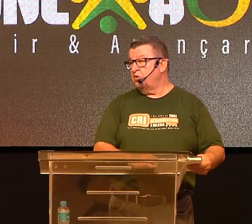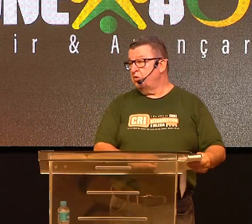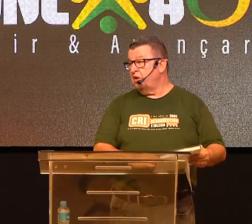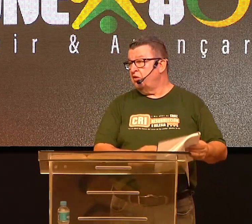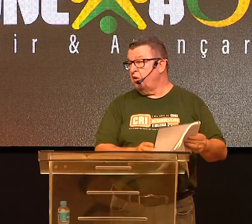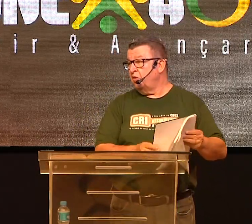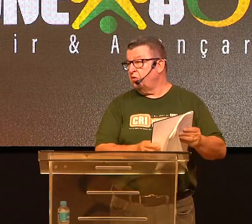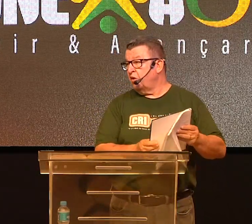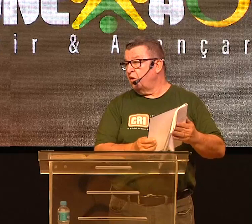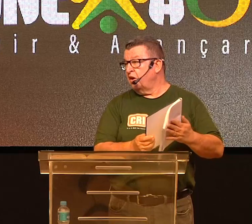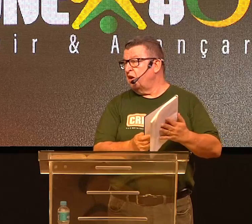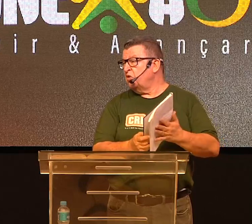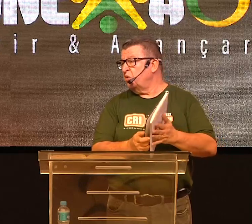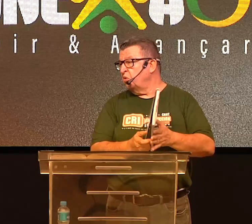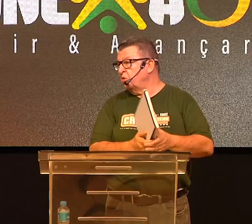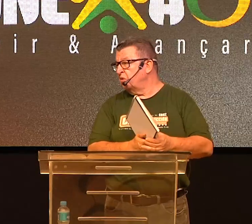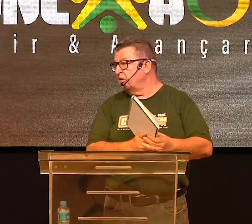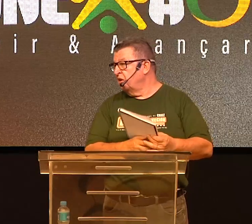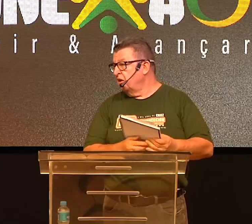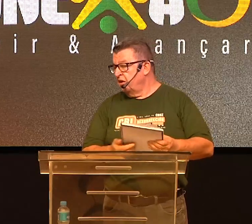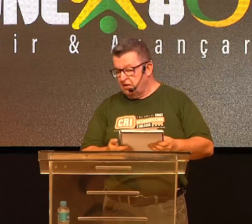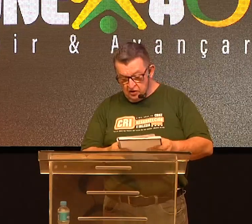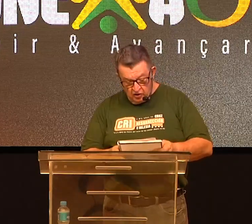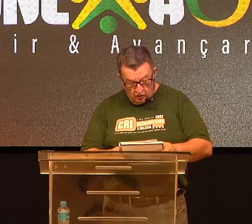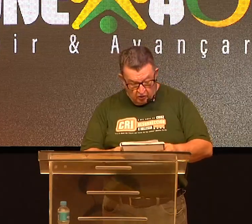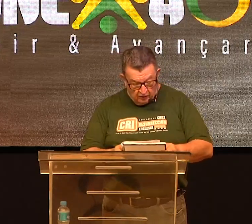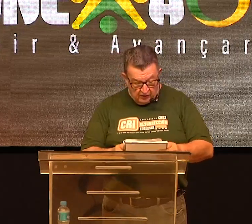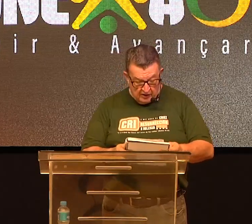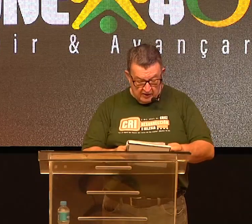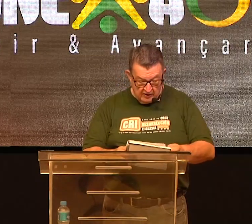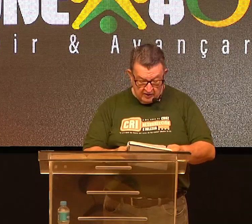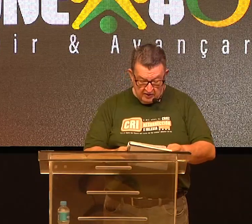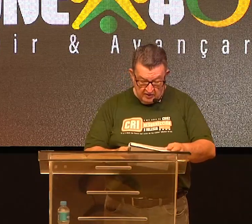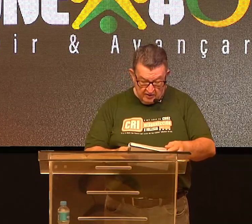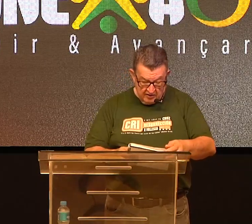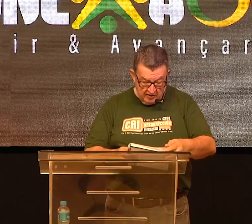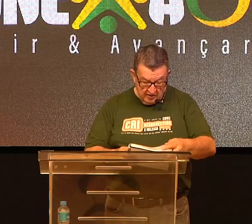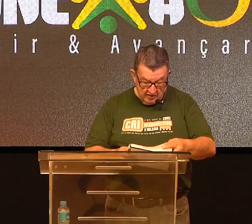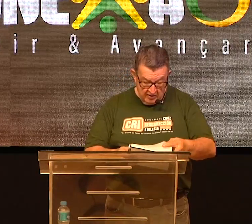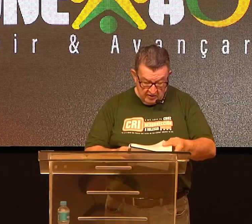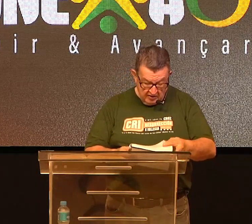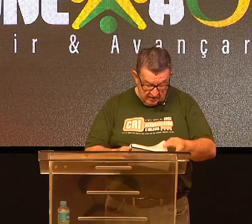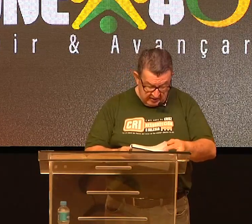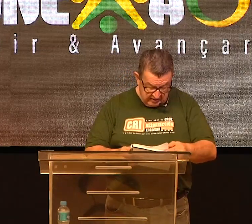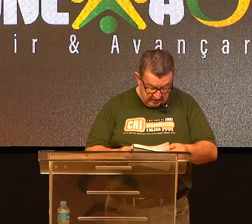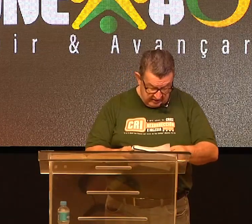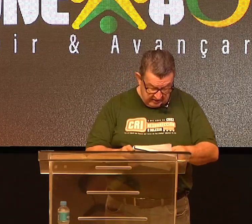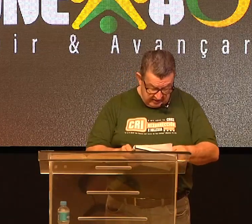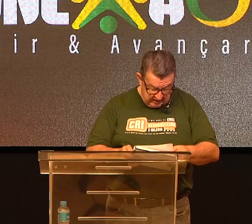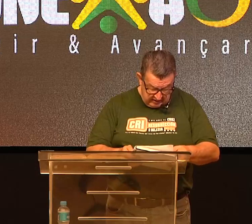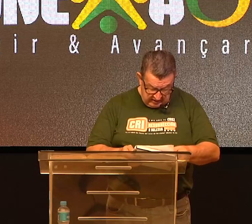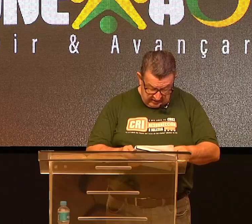Cristo Jesus deixou a sua glória, deixou tudo, deixou a sua vida.